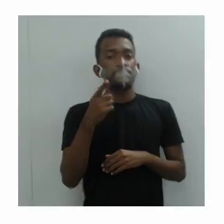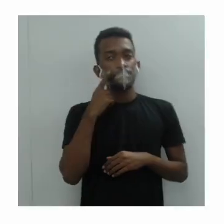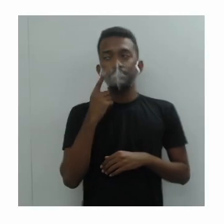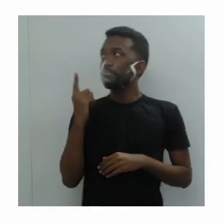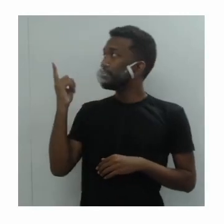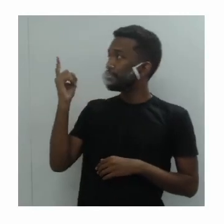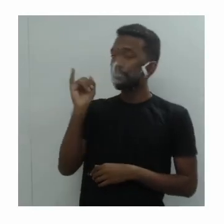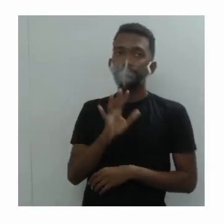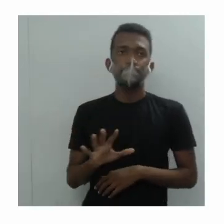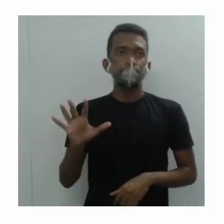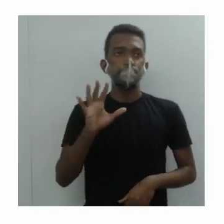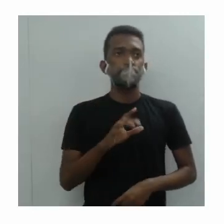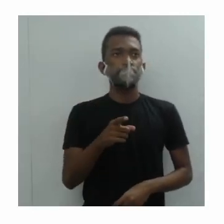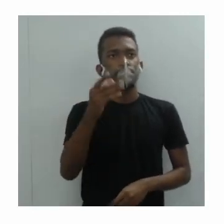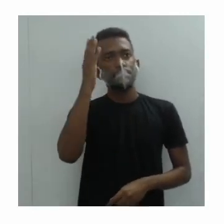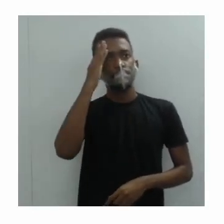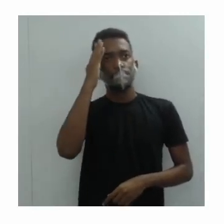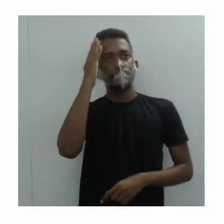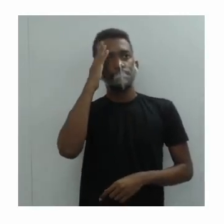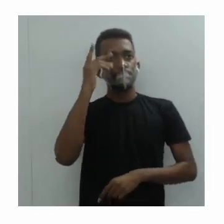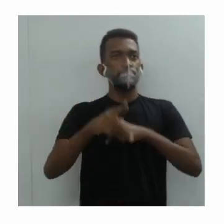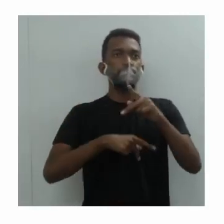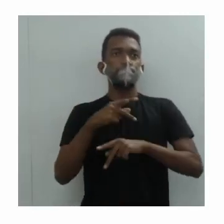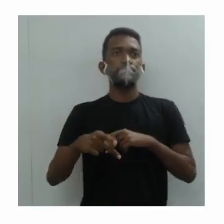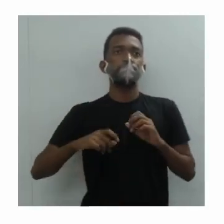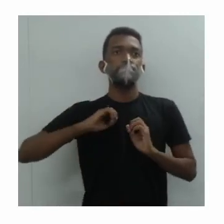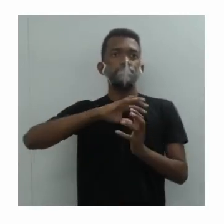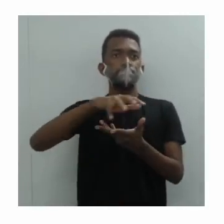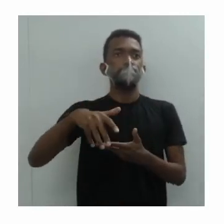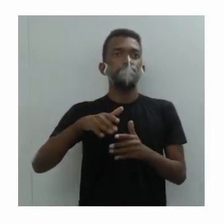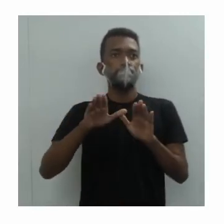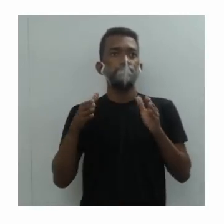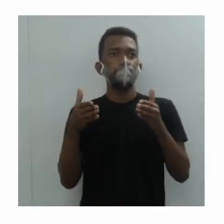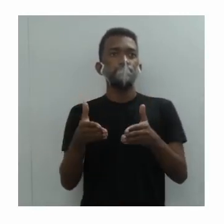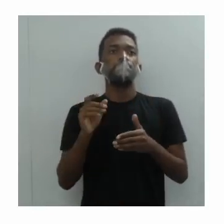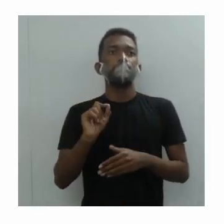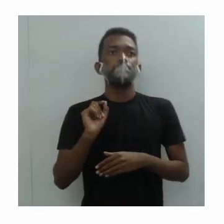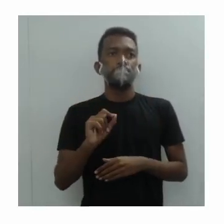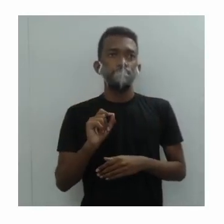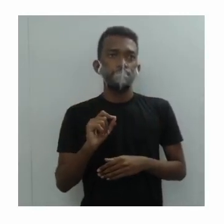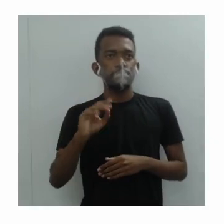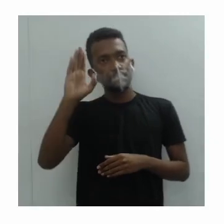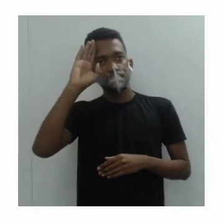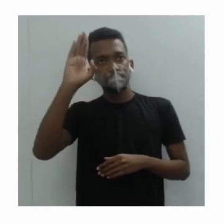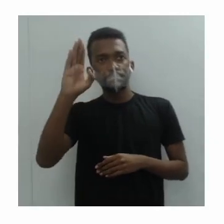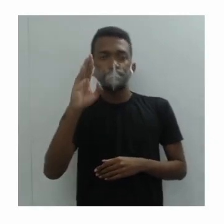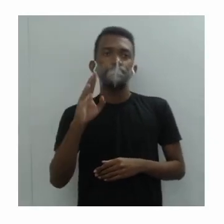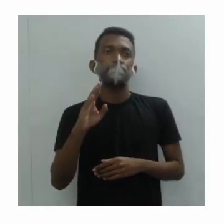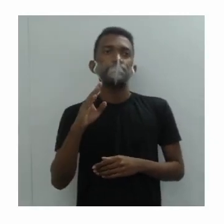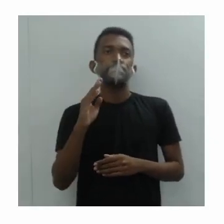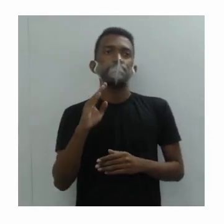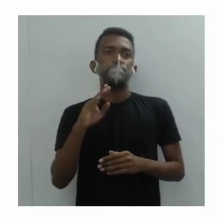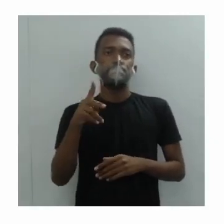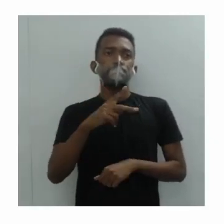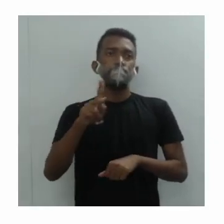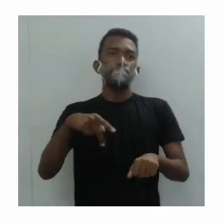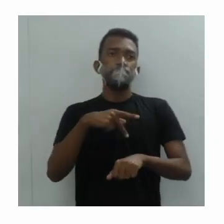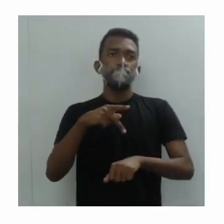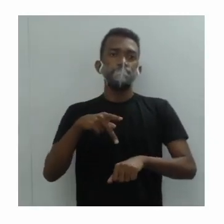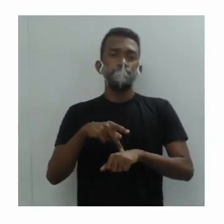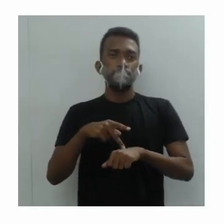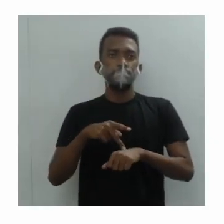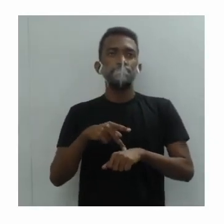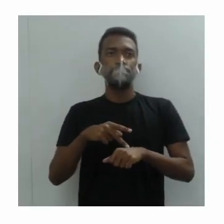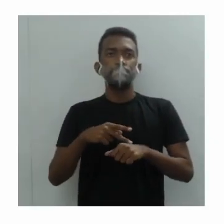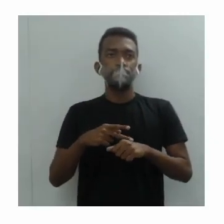imagem. Sabe-se que a população mundial concentra-se principalmente nos países subdesenvolvidos. Mesmo